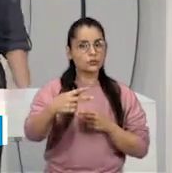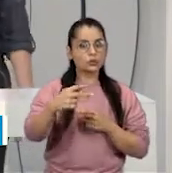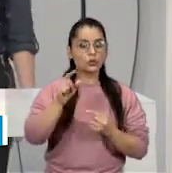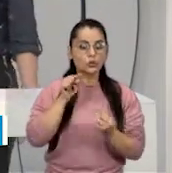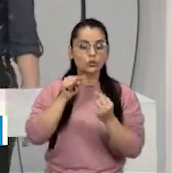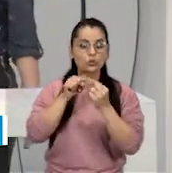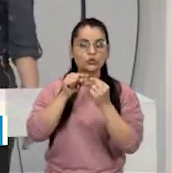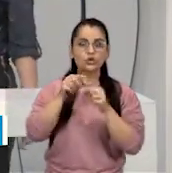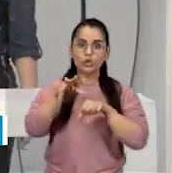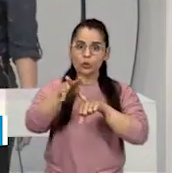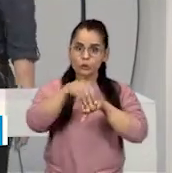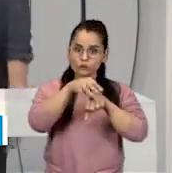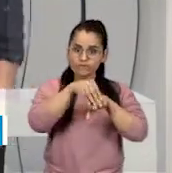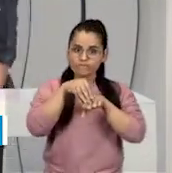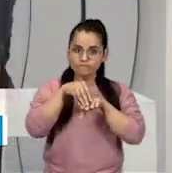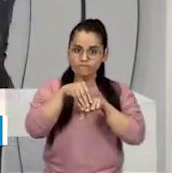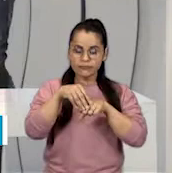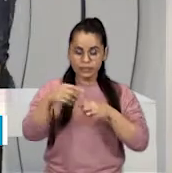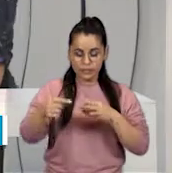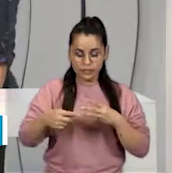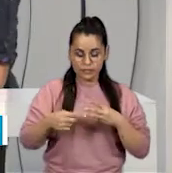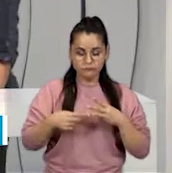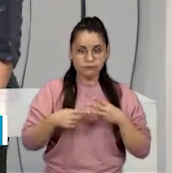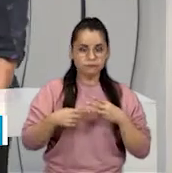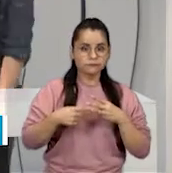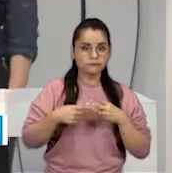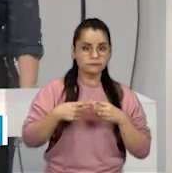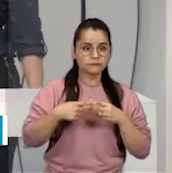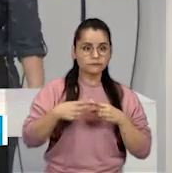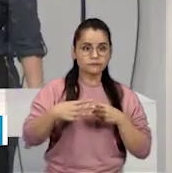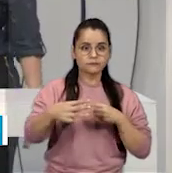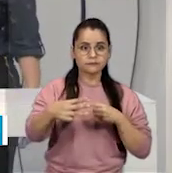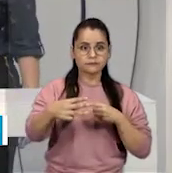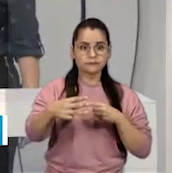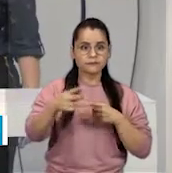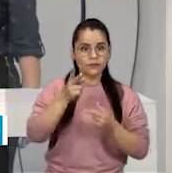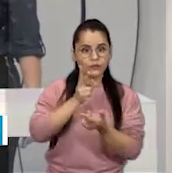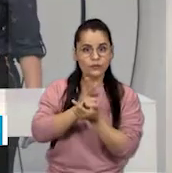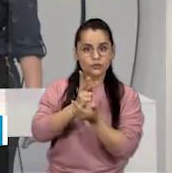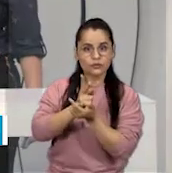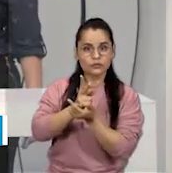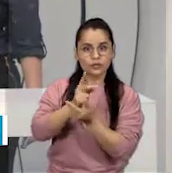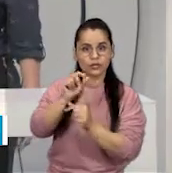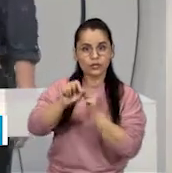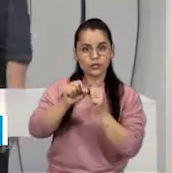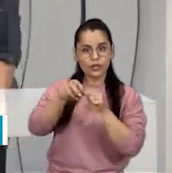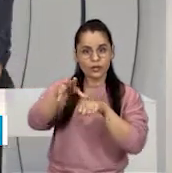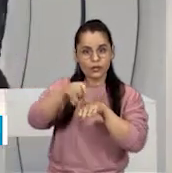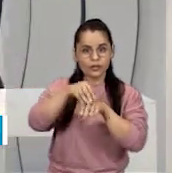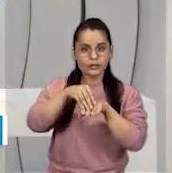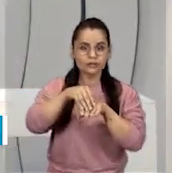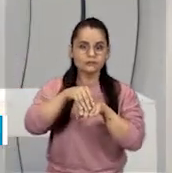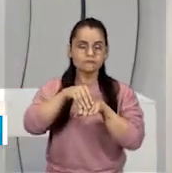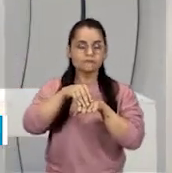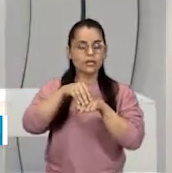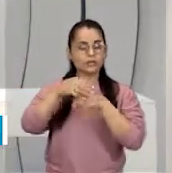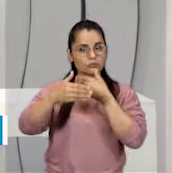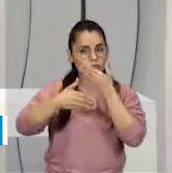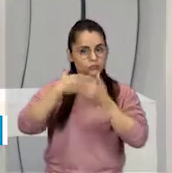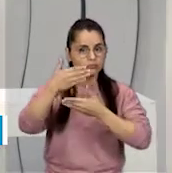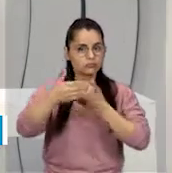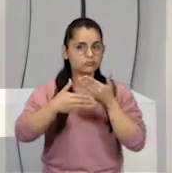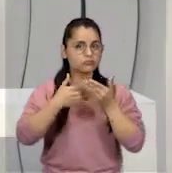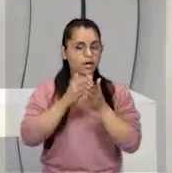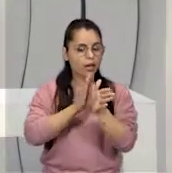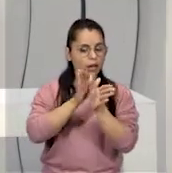de conhecimento. Na terceira semana, nós vamos dar continuidade aos conhecimentos, correntes de pensamento.